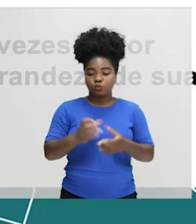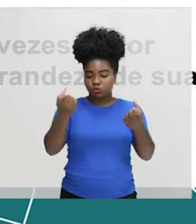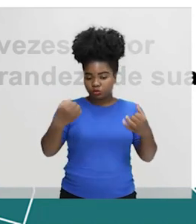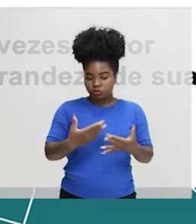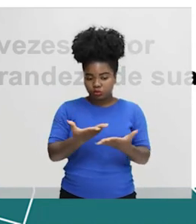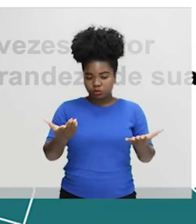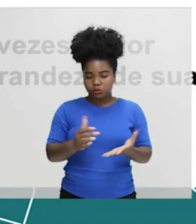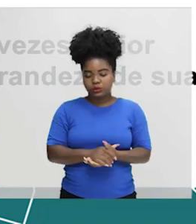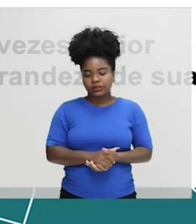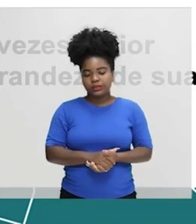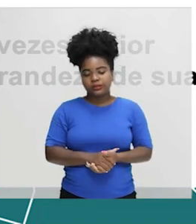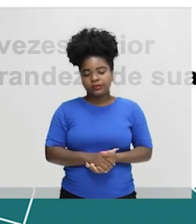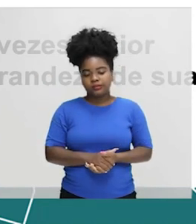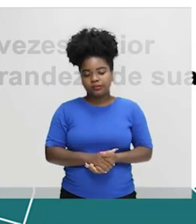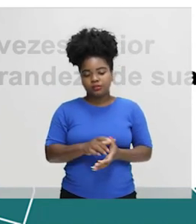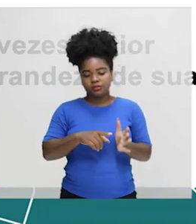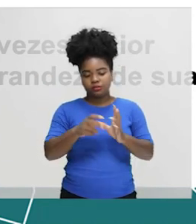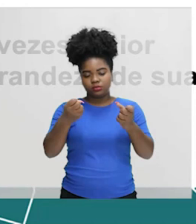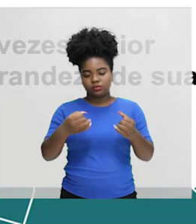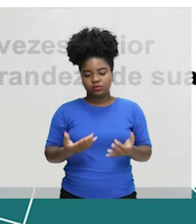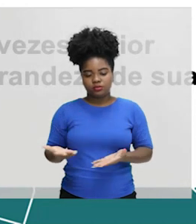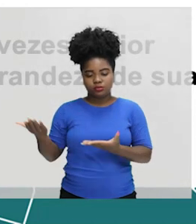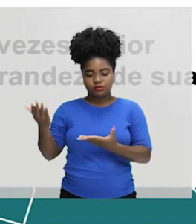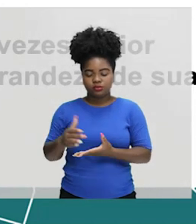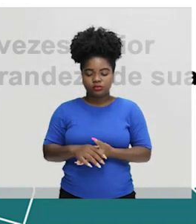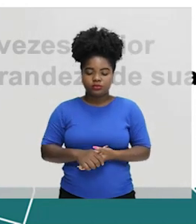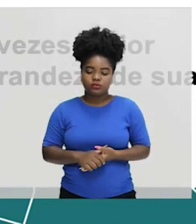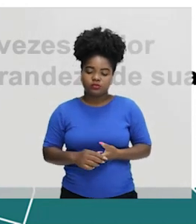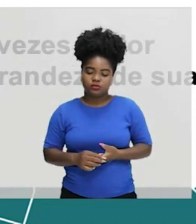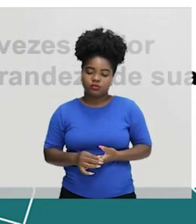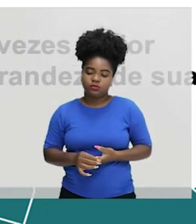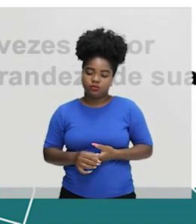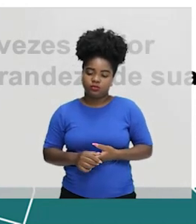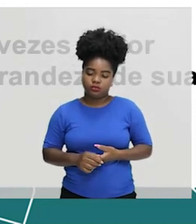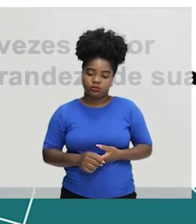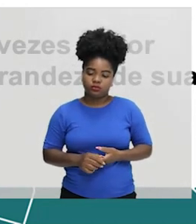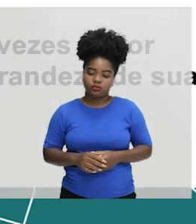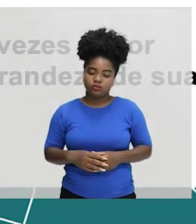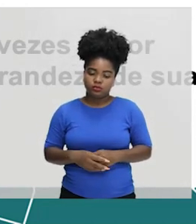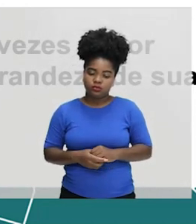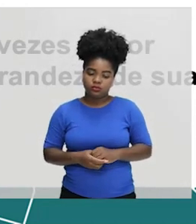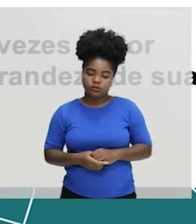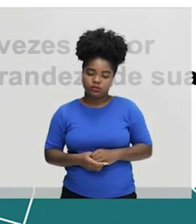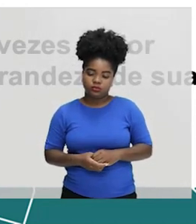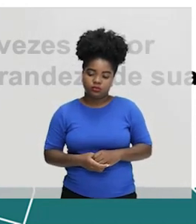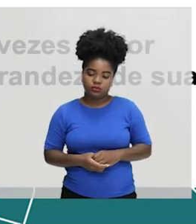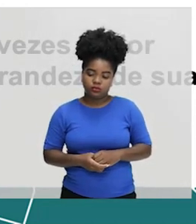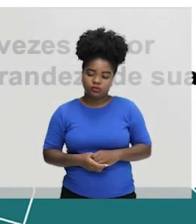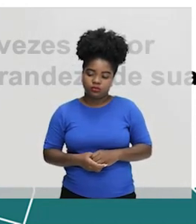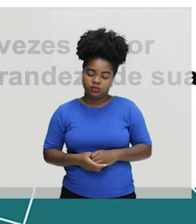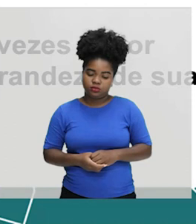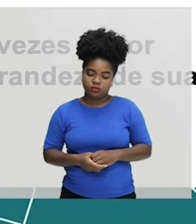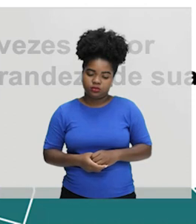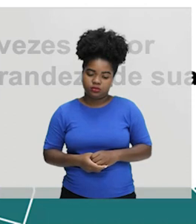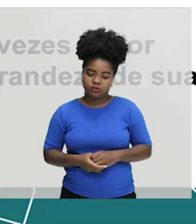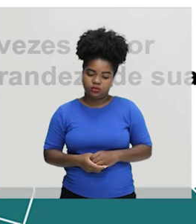um se tomarmos uma estrela que tem a temperatura CCO vezes maior do que a temperatura do sol qual será a ordem